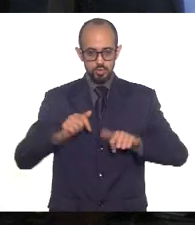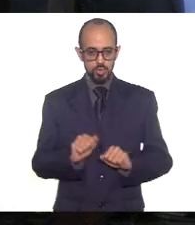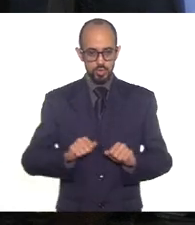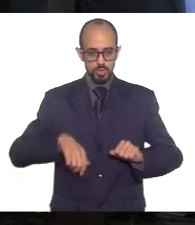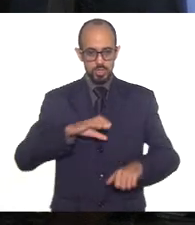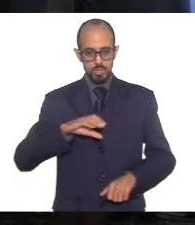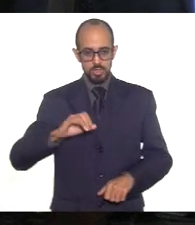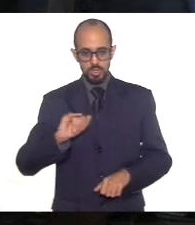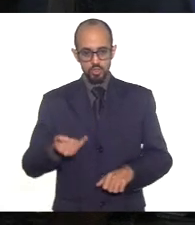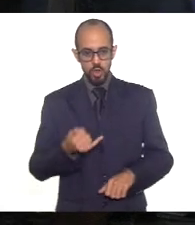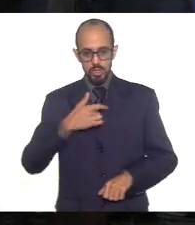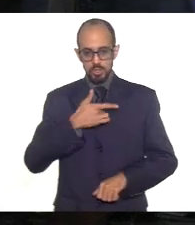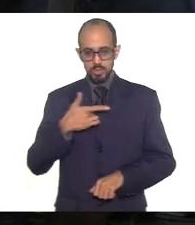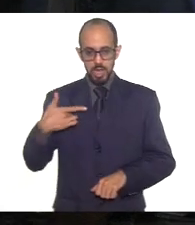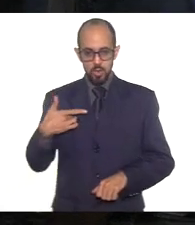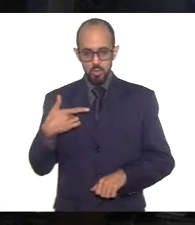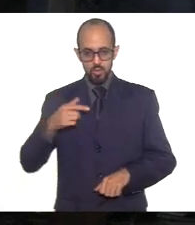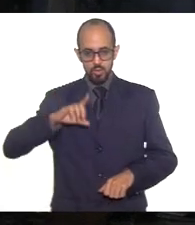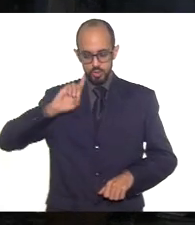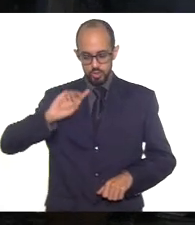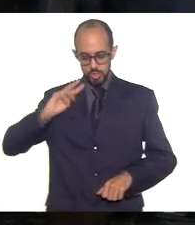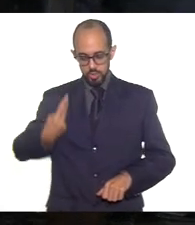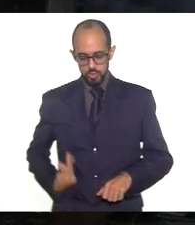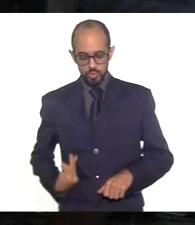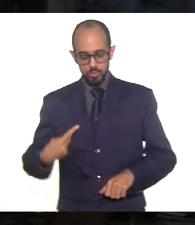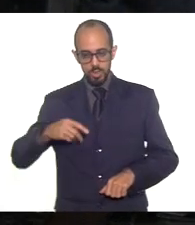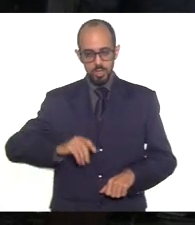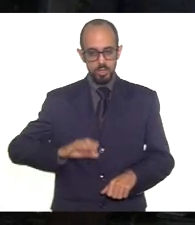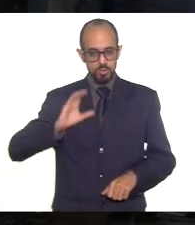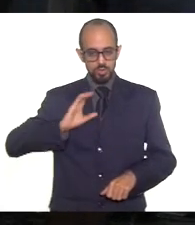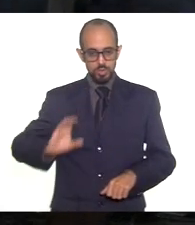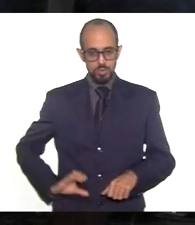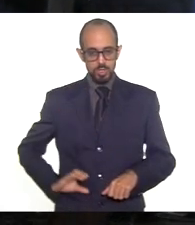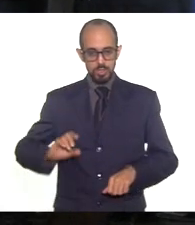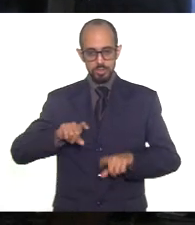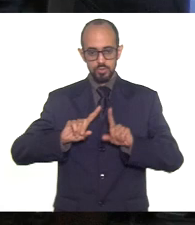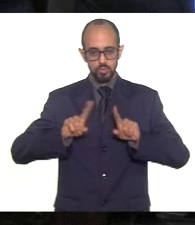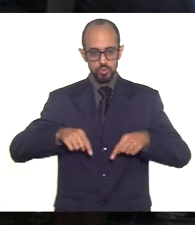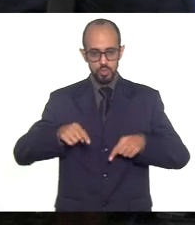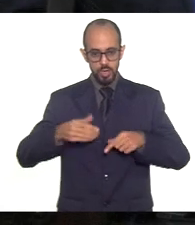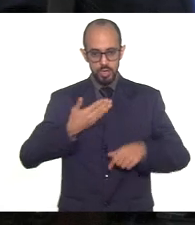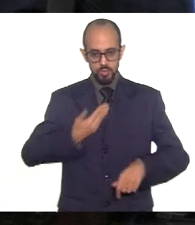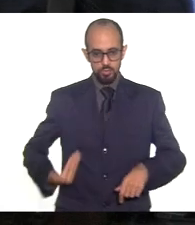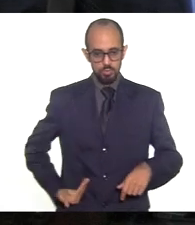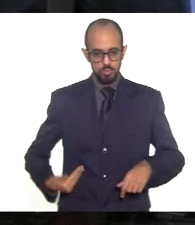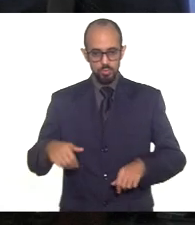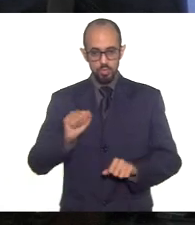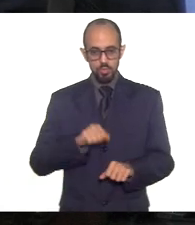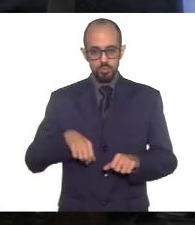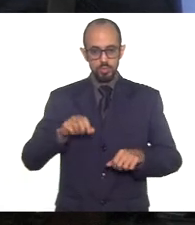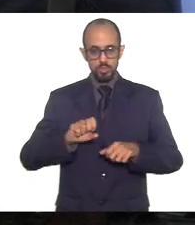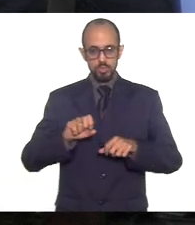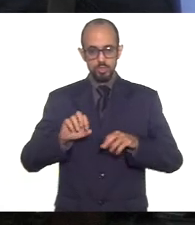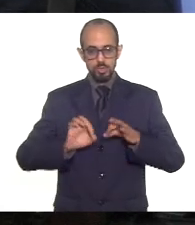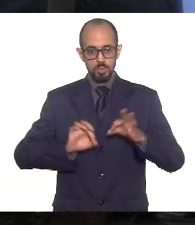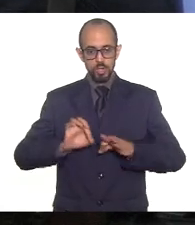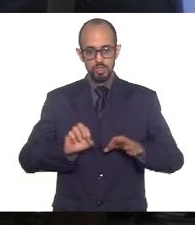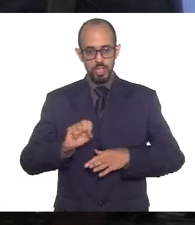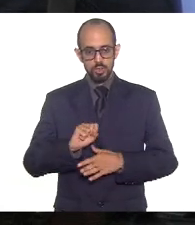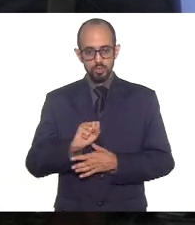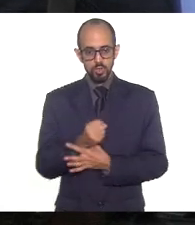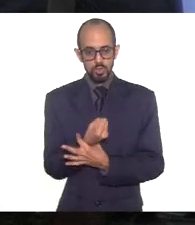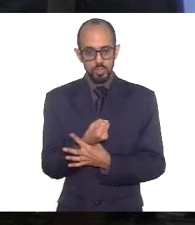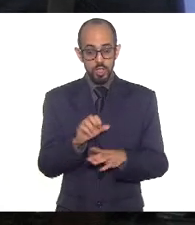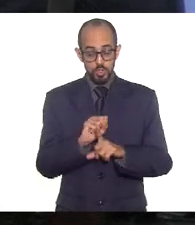condição de saúde depois direitos humanos e Cidadania de servidores públicos de trabalho e Ação Social Seguridade Social e de